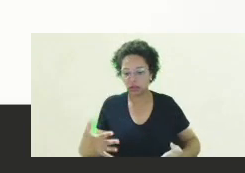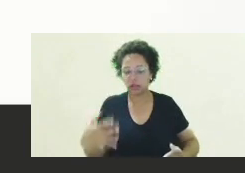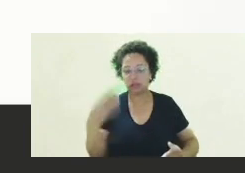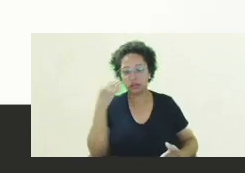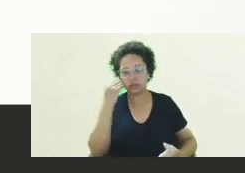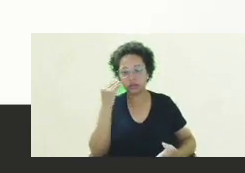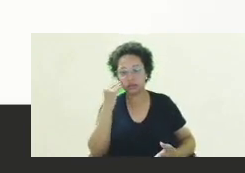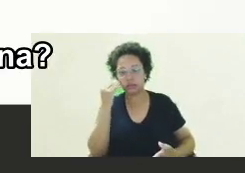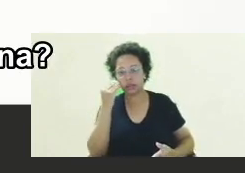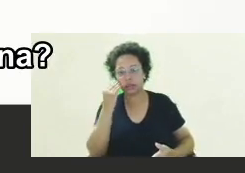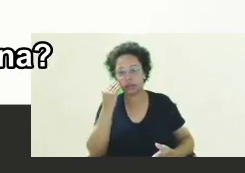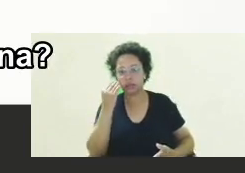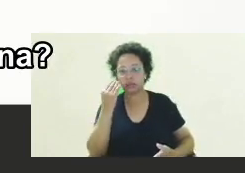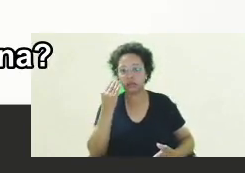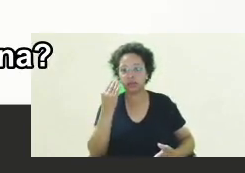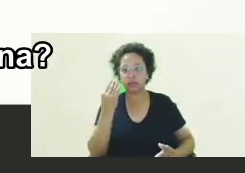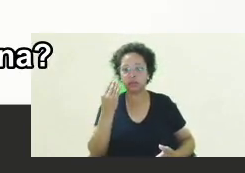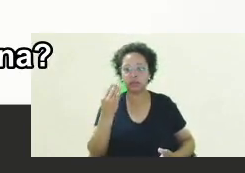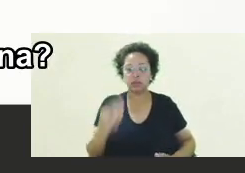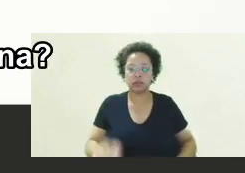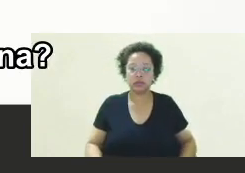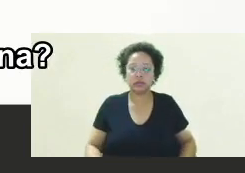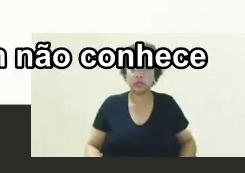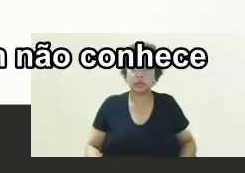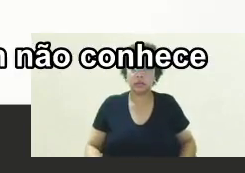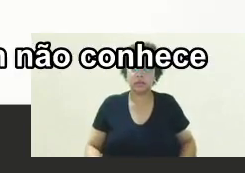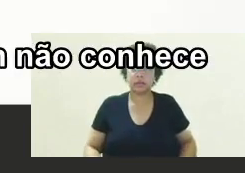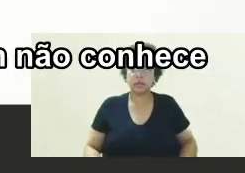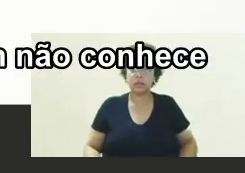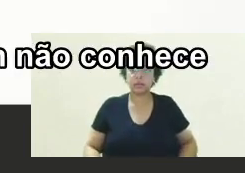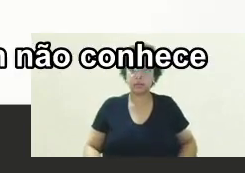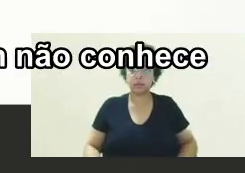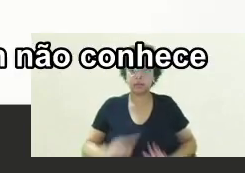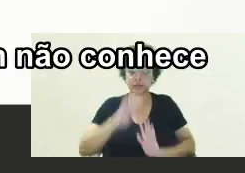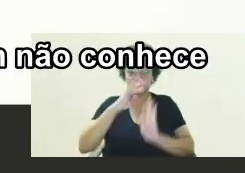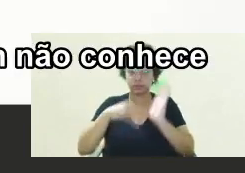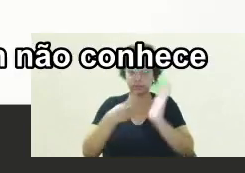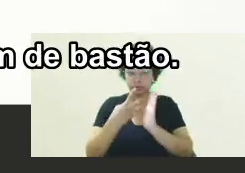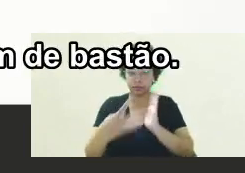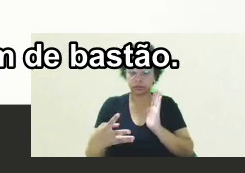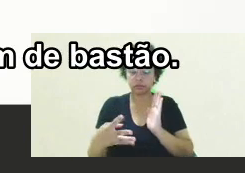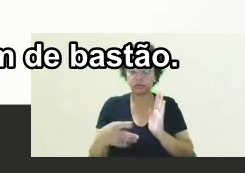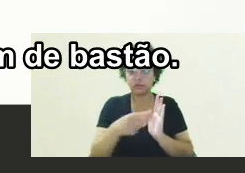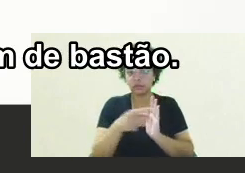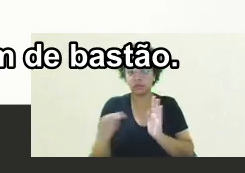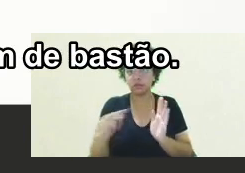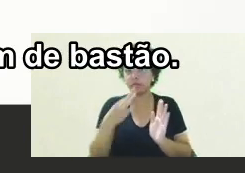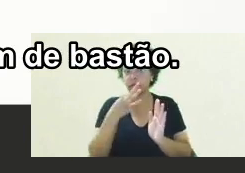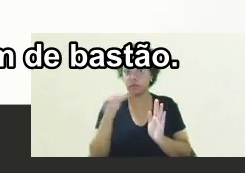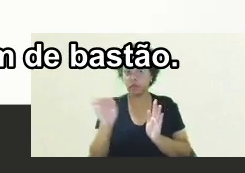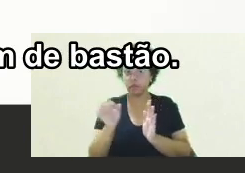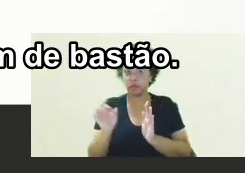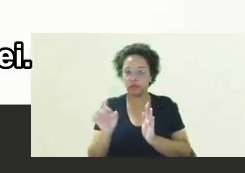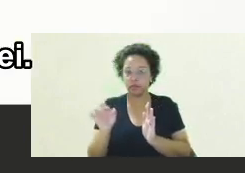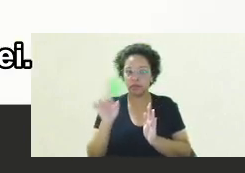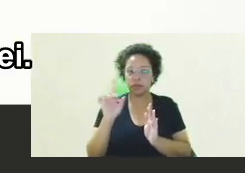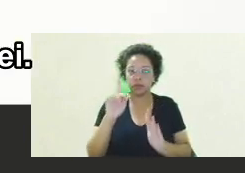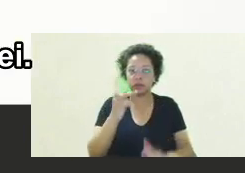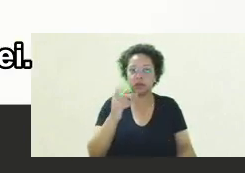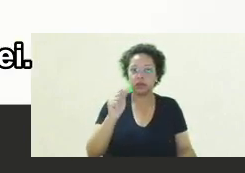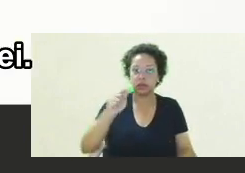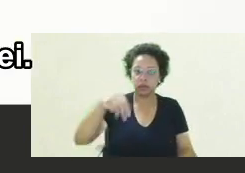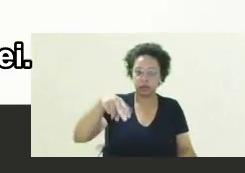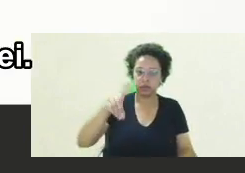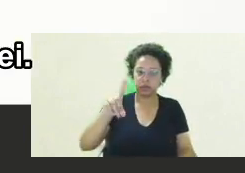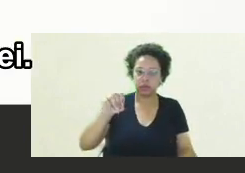num formato gráfico, assim, funciona? Só retomando, gente, para quem não conhece o handoff, ele é uma passagem de bastão,